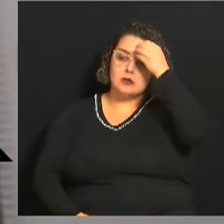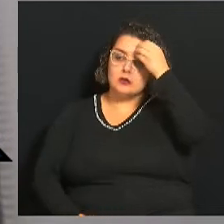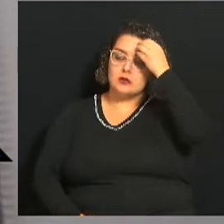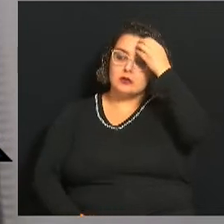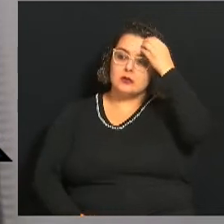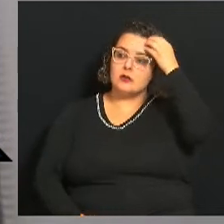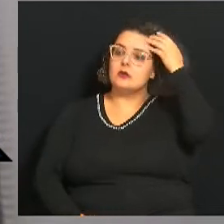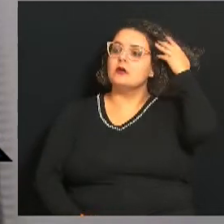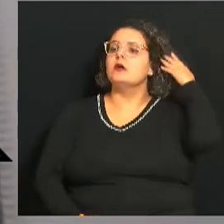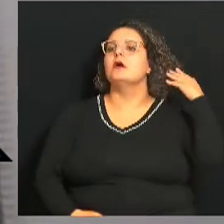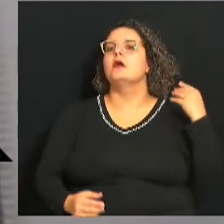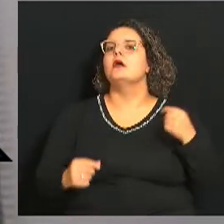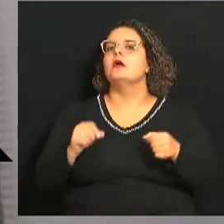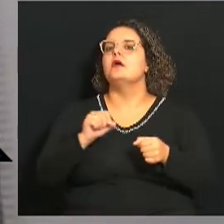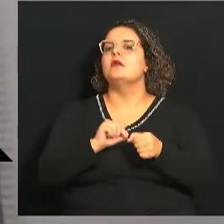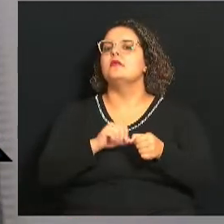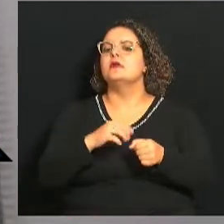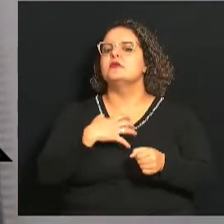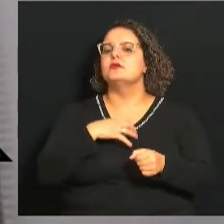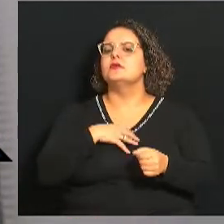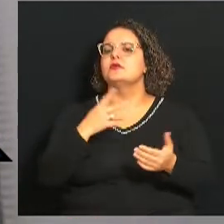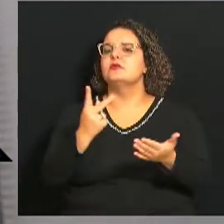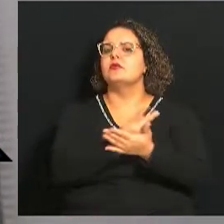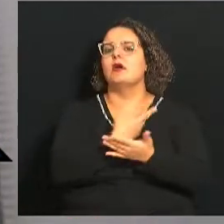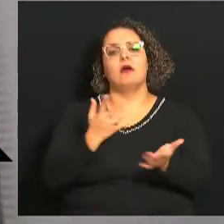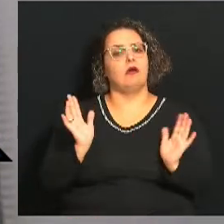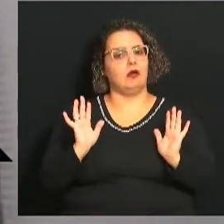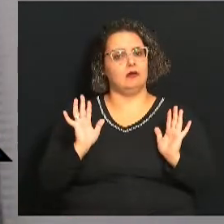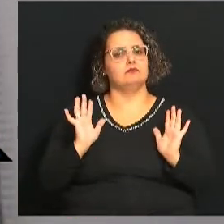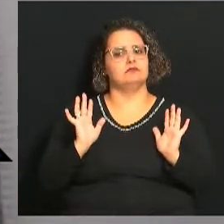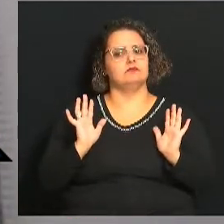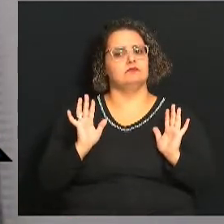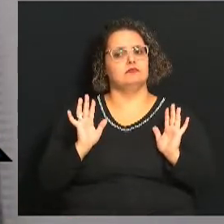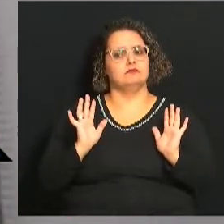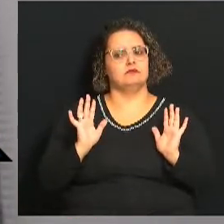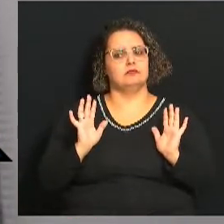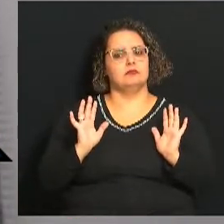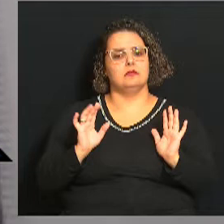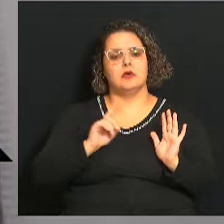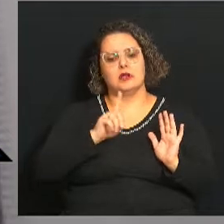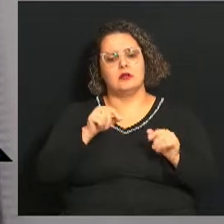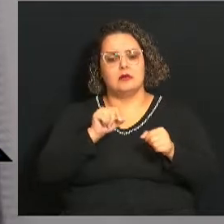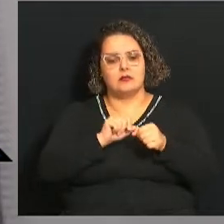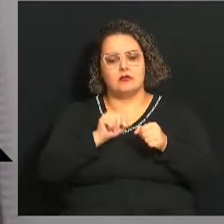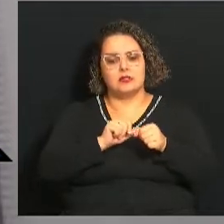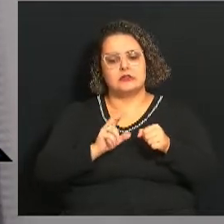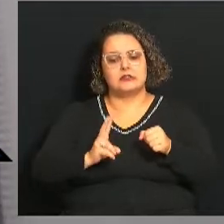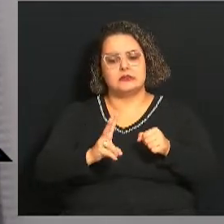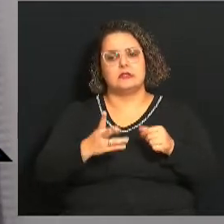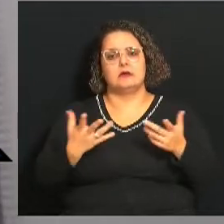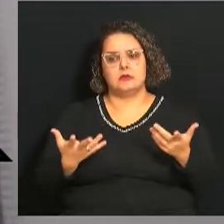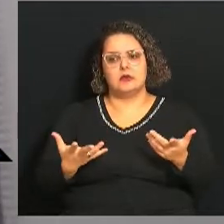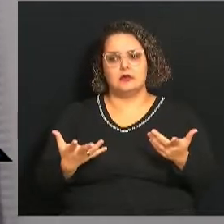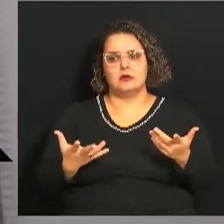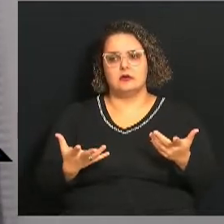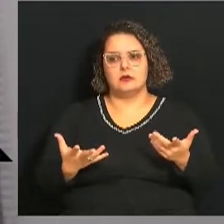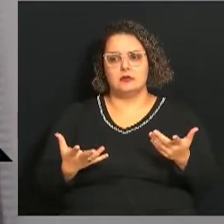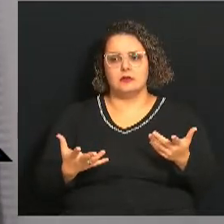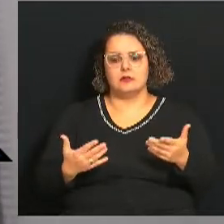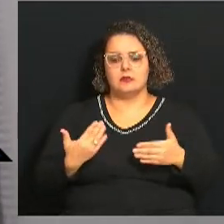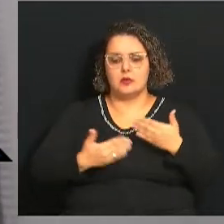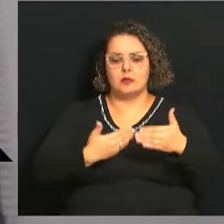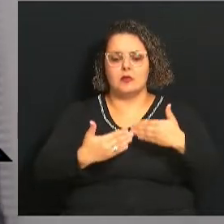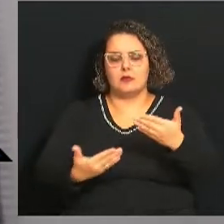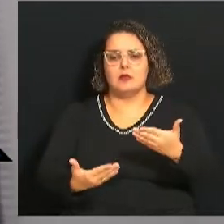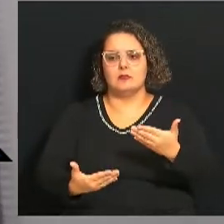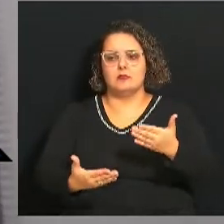muito radicais, né? Talvez para que não seja feita tantas podas assim, a questão do tempo, né, da sequência do